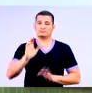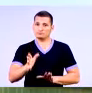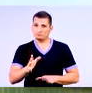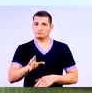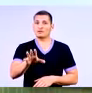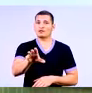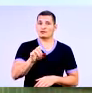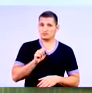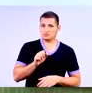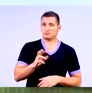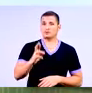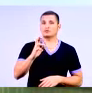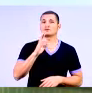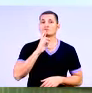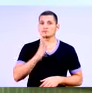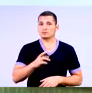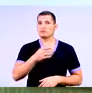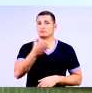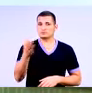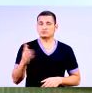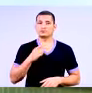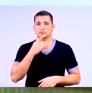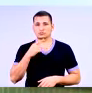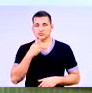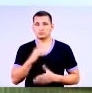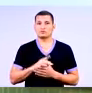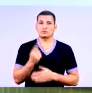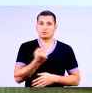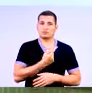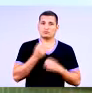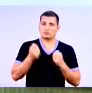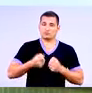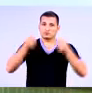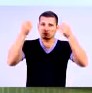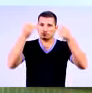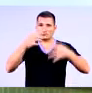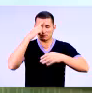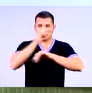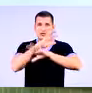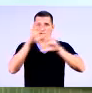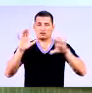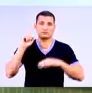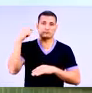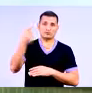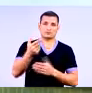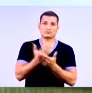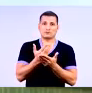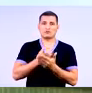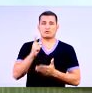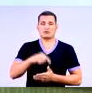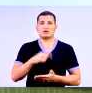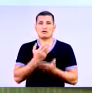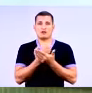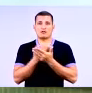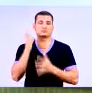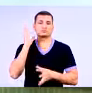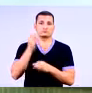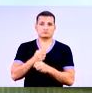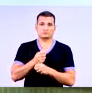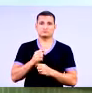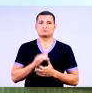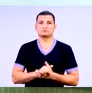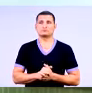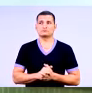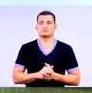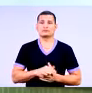de vocês para que a gente possa tirar todas as dúvidas durante a próxima aula, que é a nossa aula de revisão.